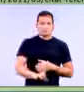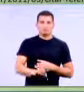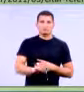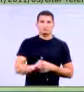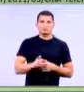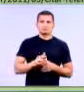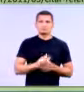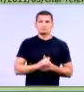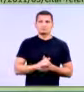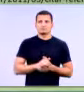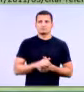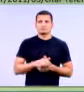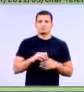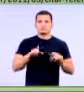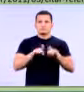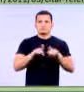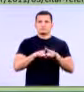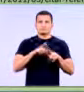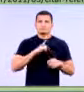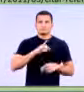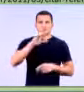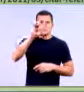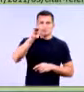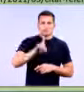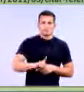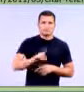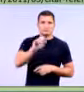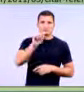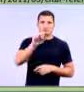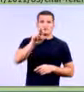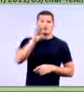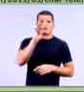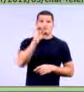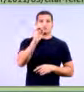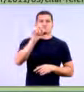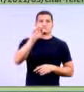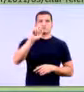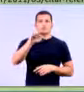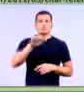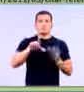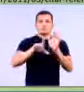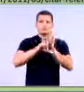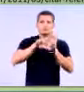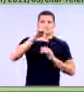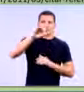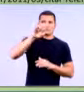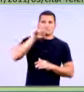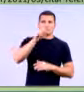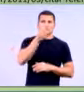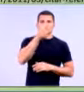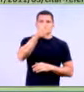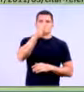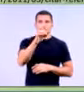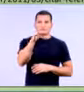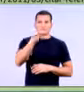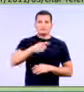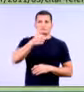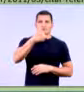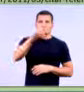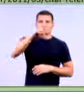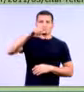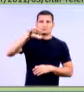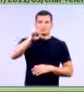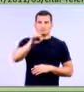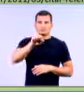a previsão da violação dos direitos autorais na Lei 9.610 de 98, que configura, né, violar direitos